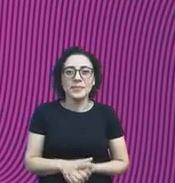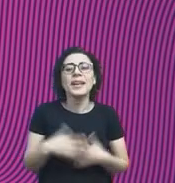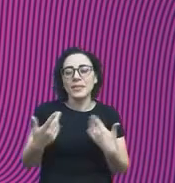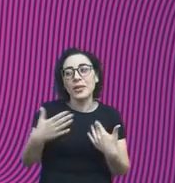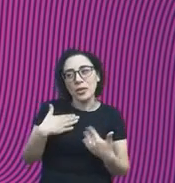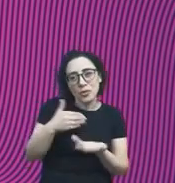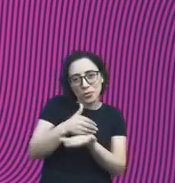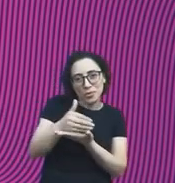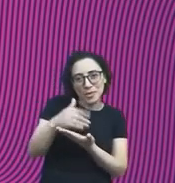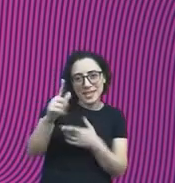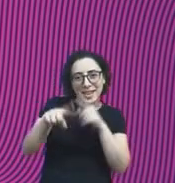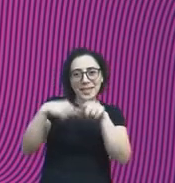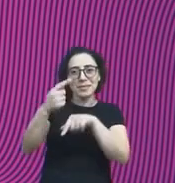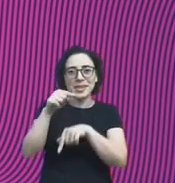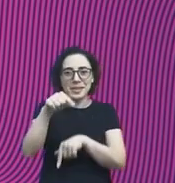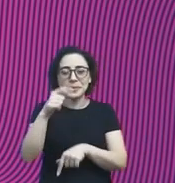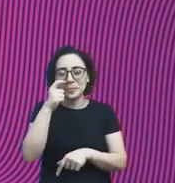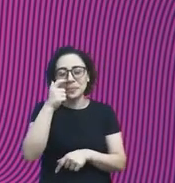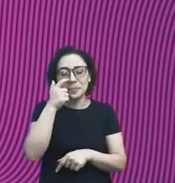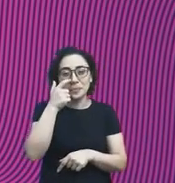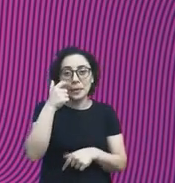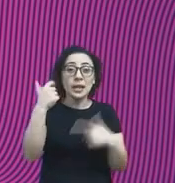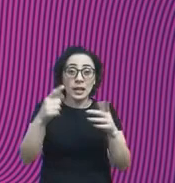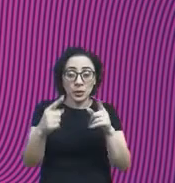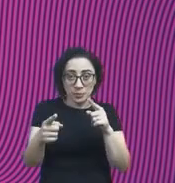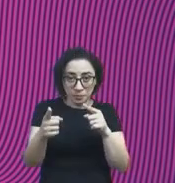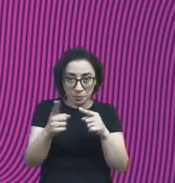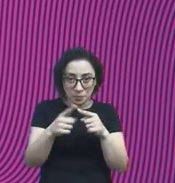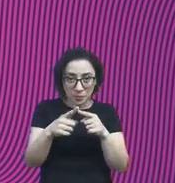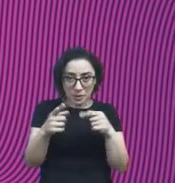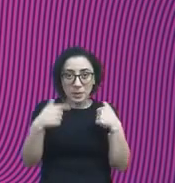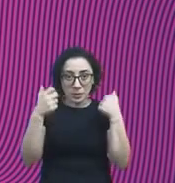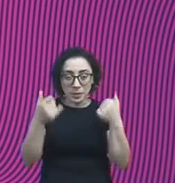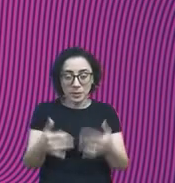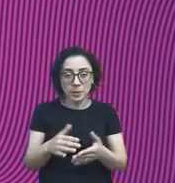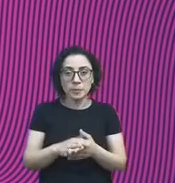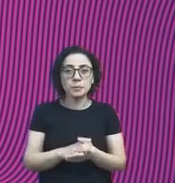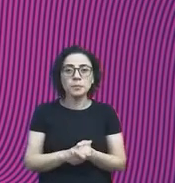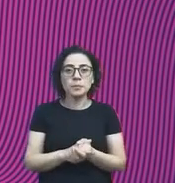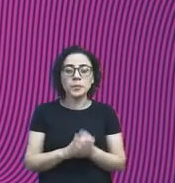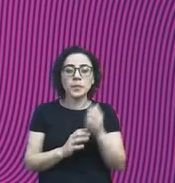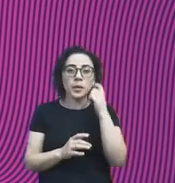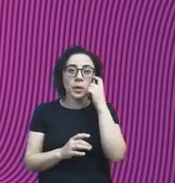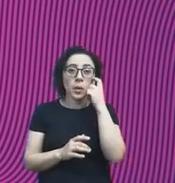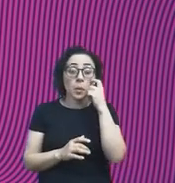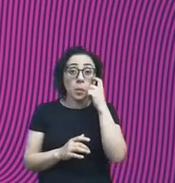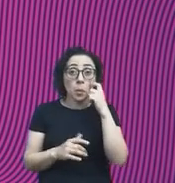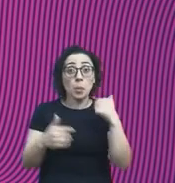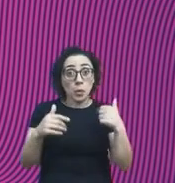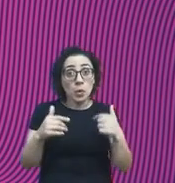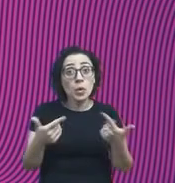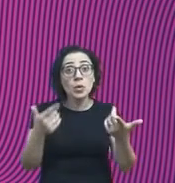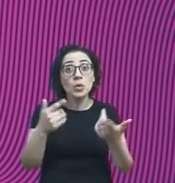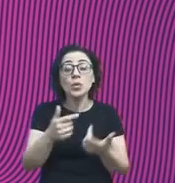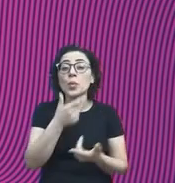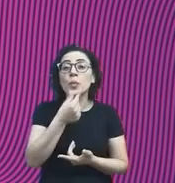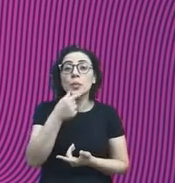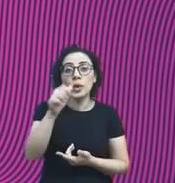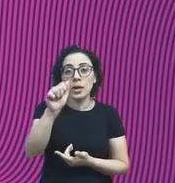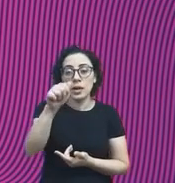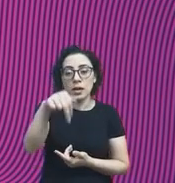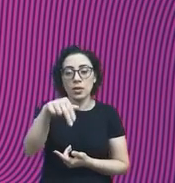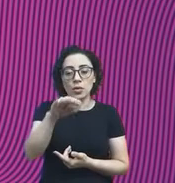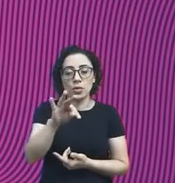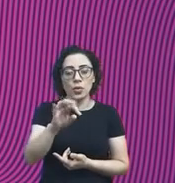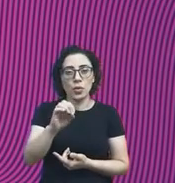Das pautas, primeiro só para dividir com vocês, por iniciativa do Antônio Brito, além de inúmeras